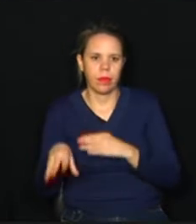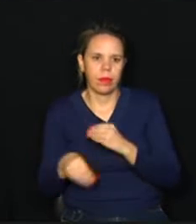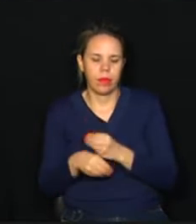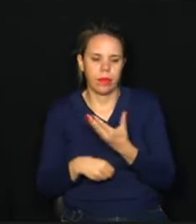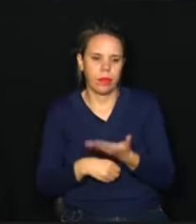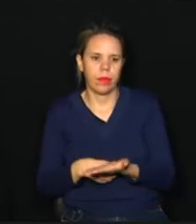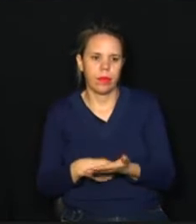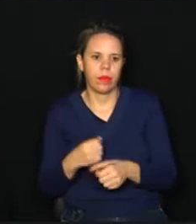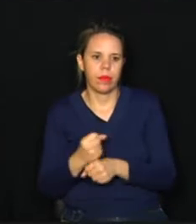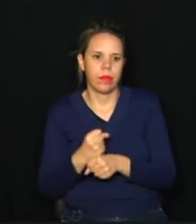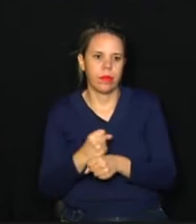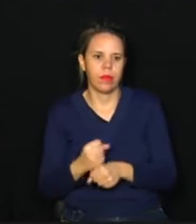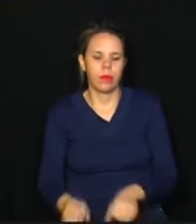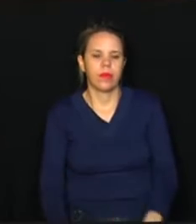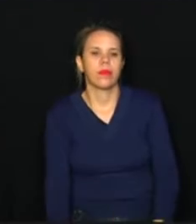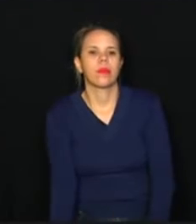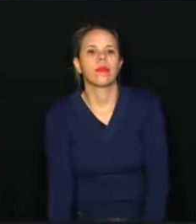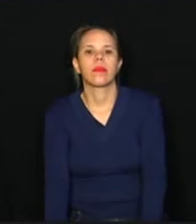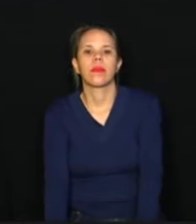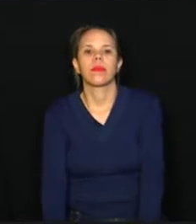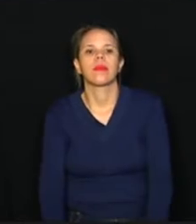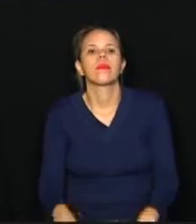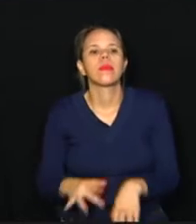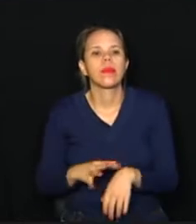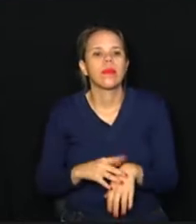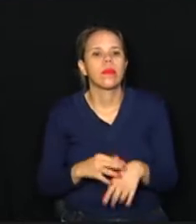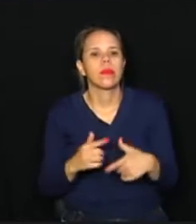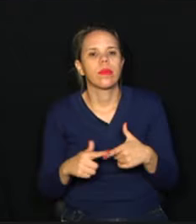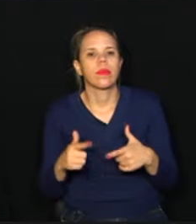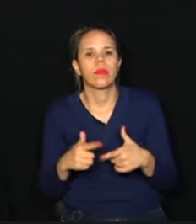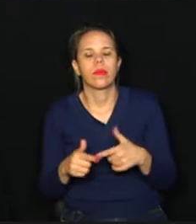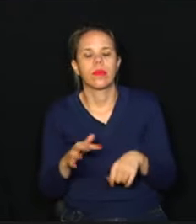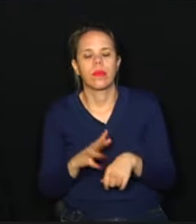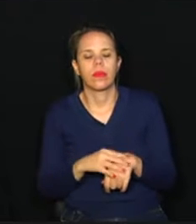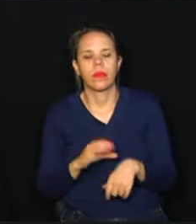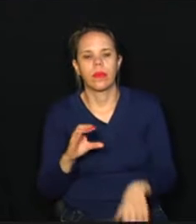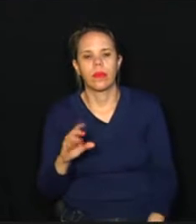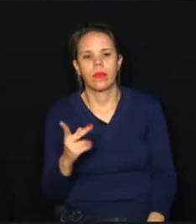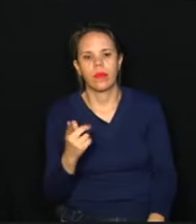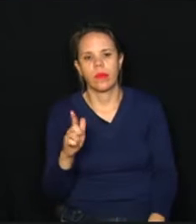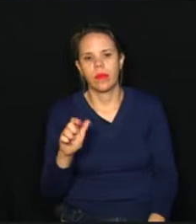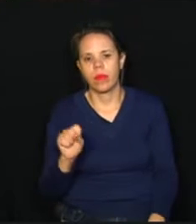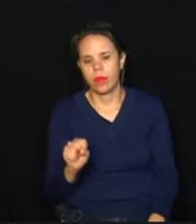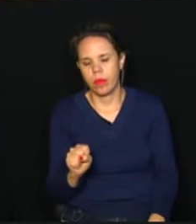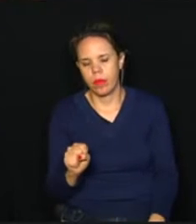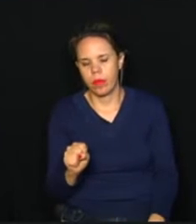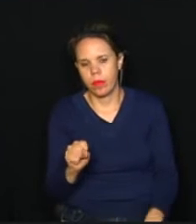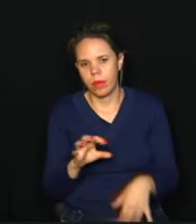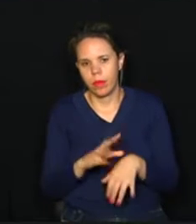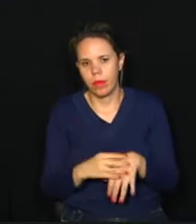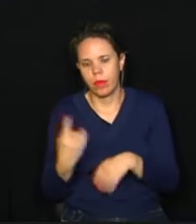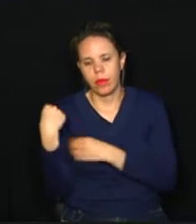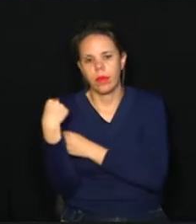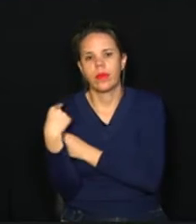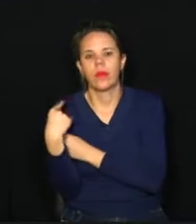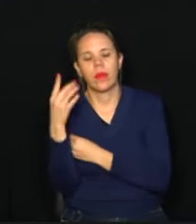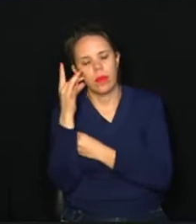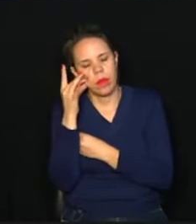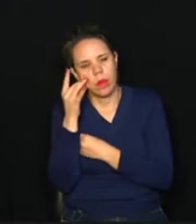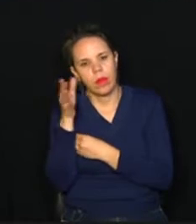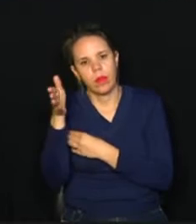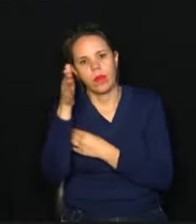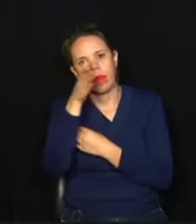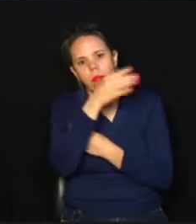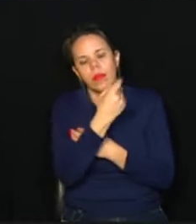ao longo dos anos. Doenças debilitantes, como a doença de Chagas, que foi uma doença muito presente aí na região